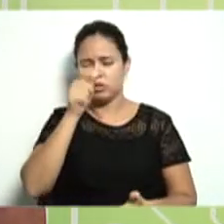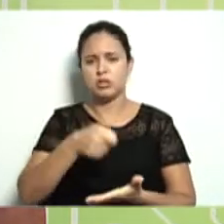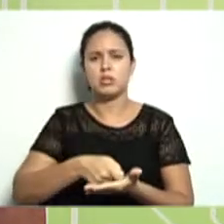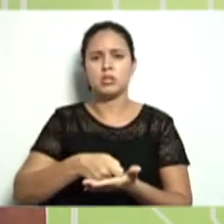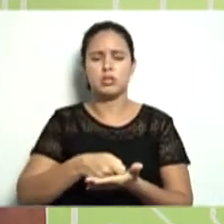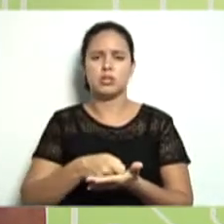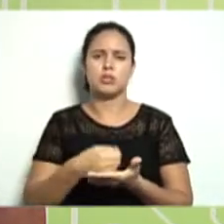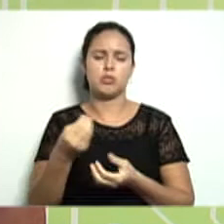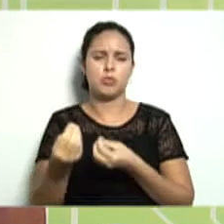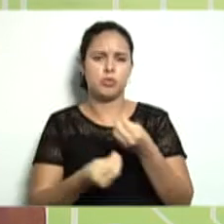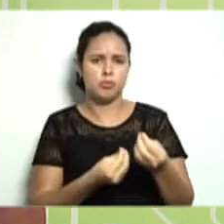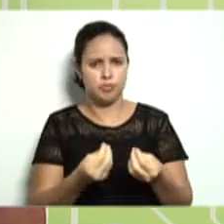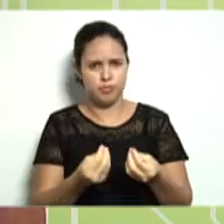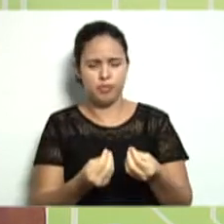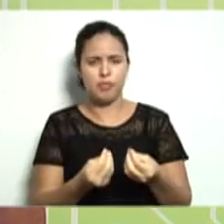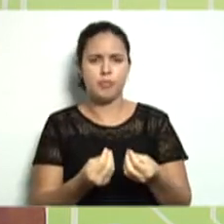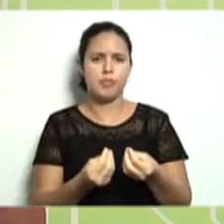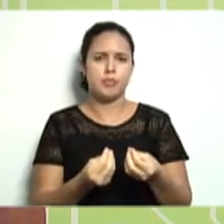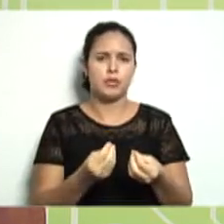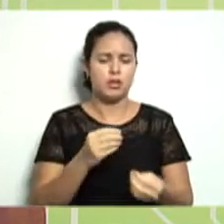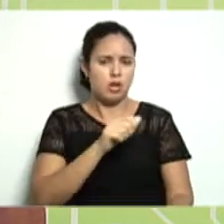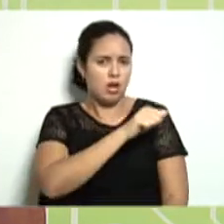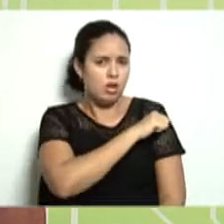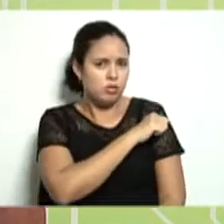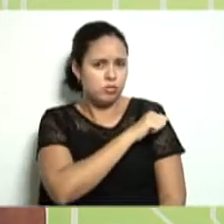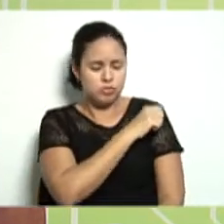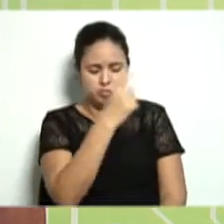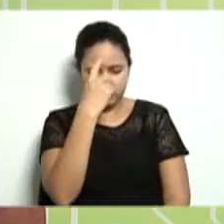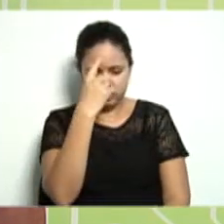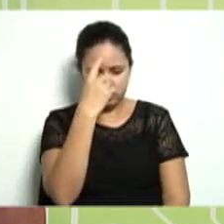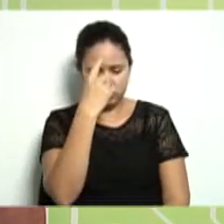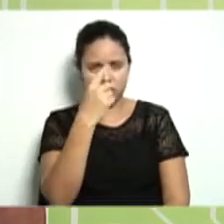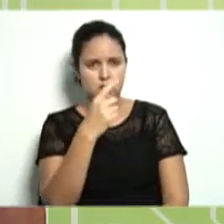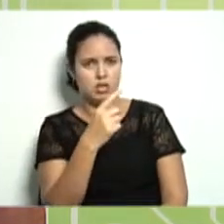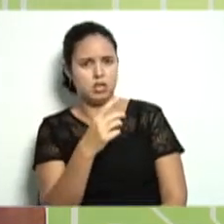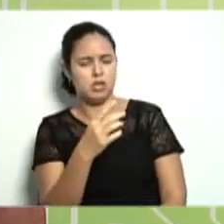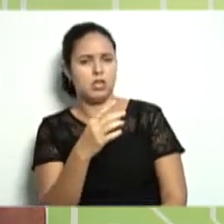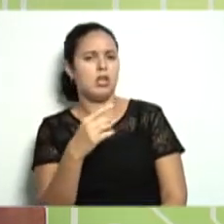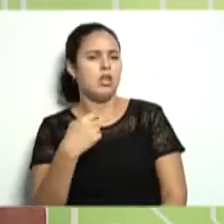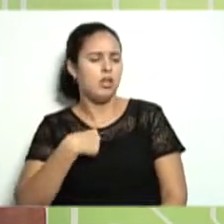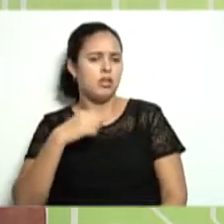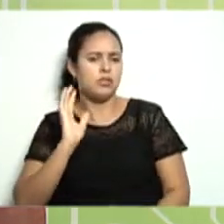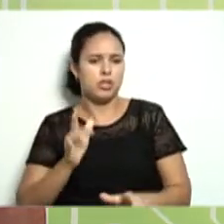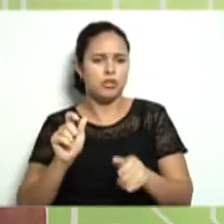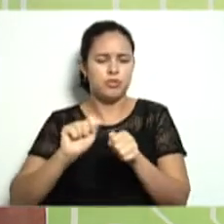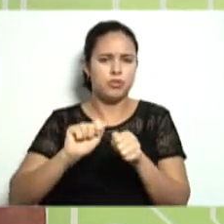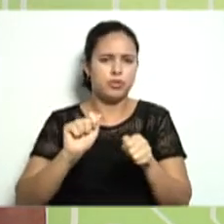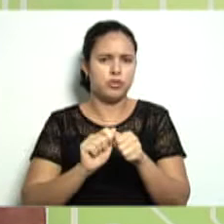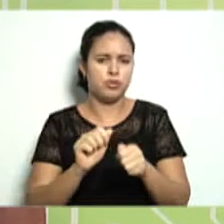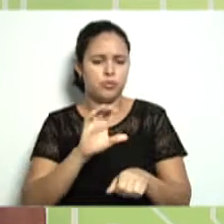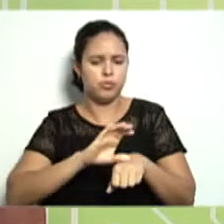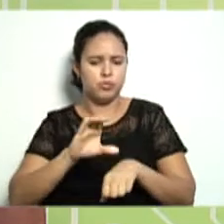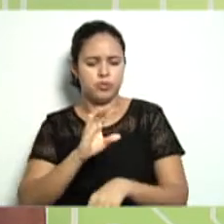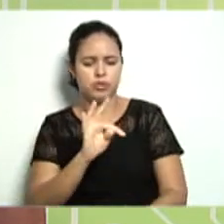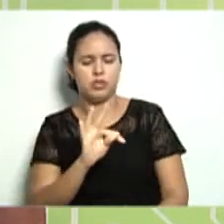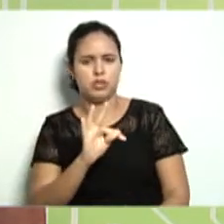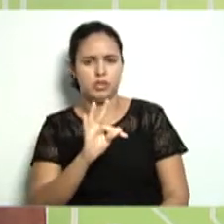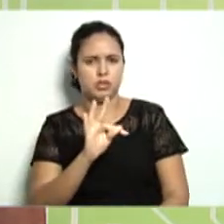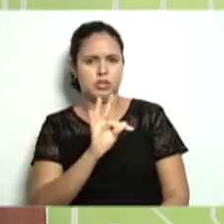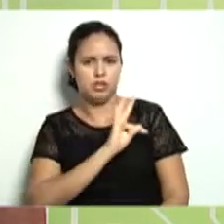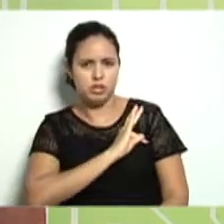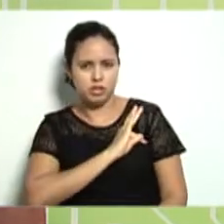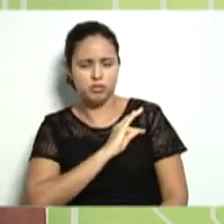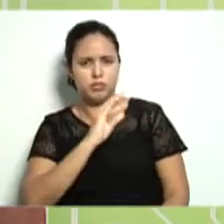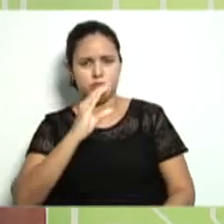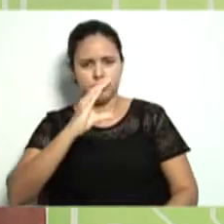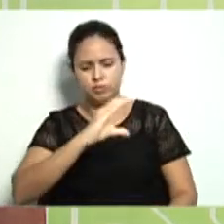vocês. Fiz o técnico cooperativismo, está suficiente? É o começo, é um passo, mas o aprendizado